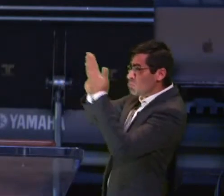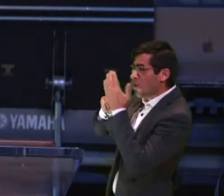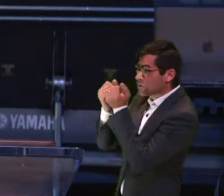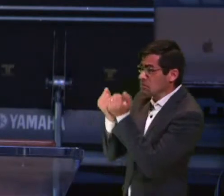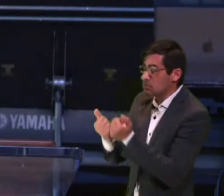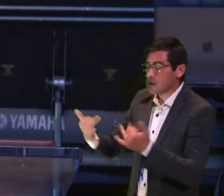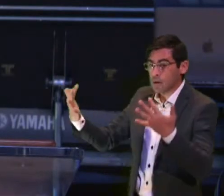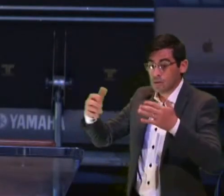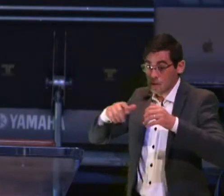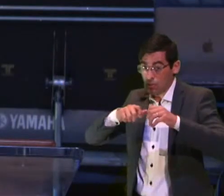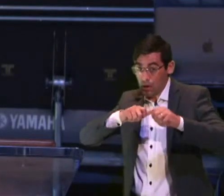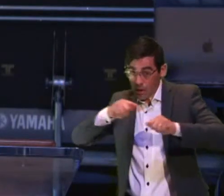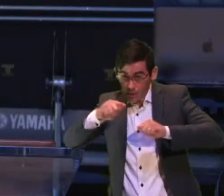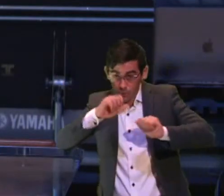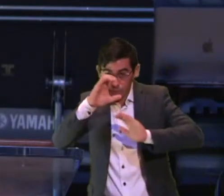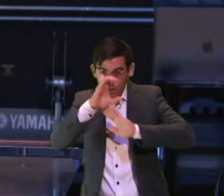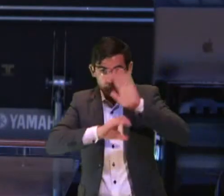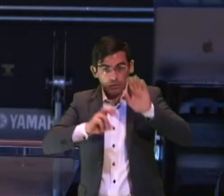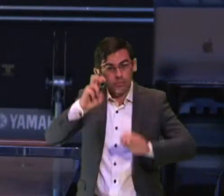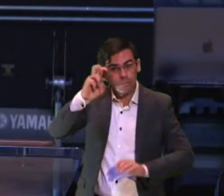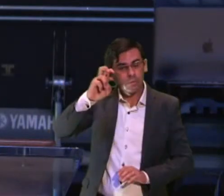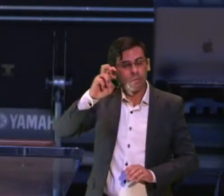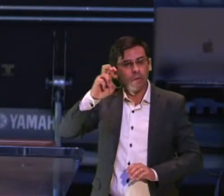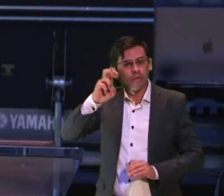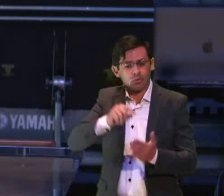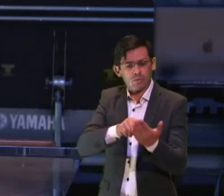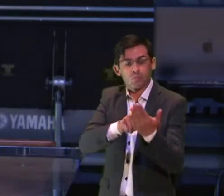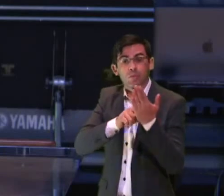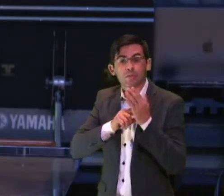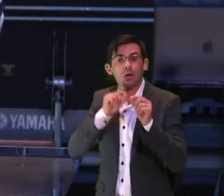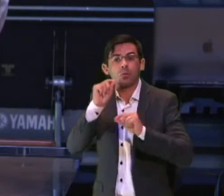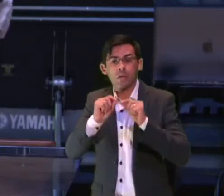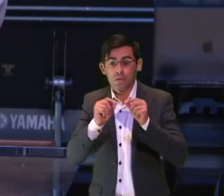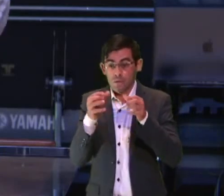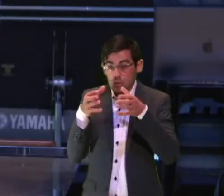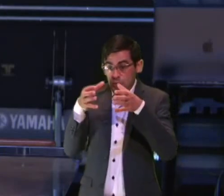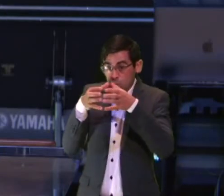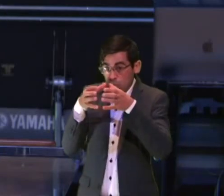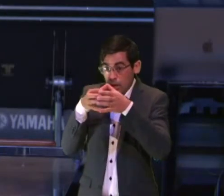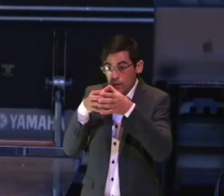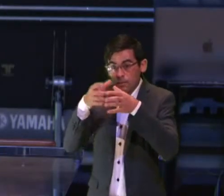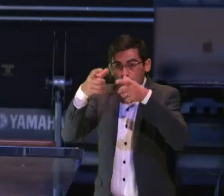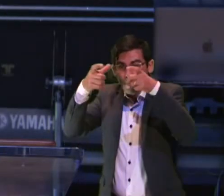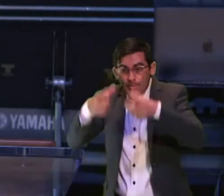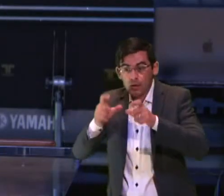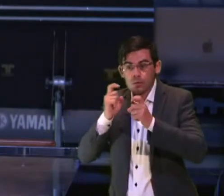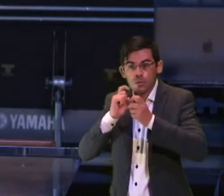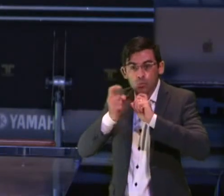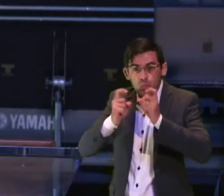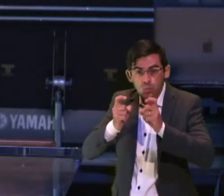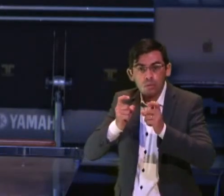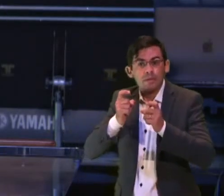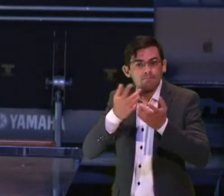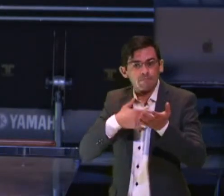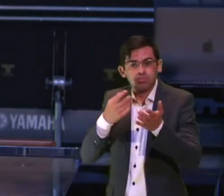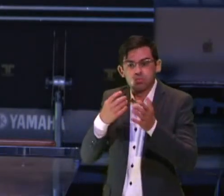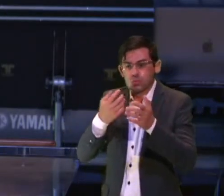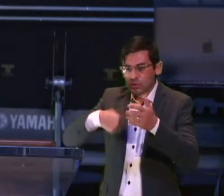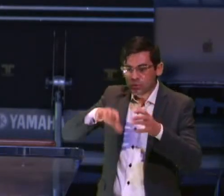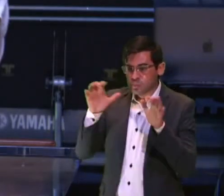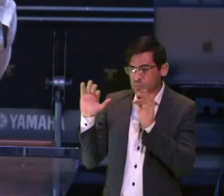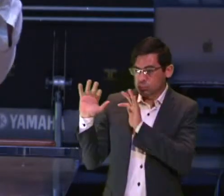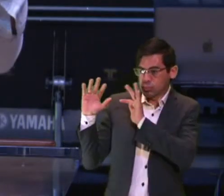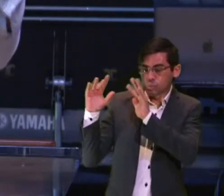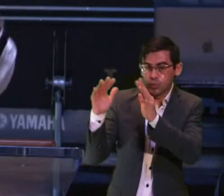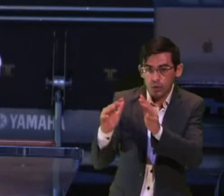E aí em Atos 5, a Bíblia vai nos mostrar que o lugar das reuniões de oração se torna o pórtico de Salomão. E